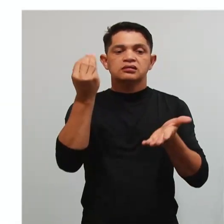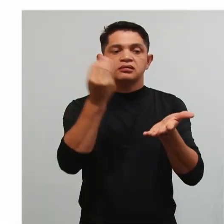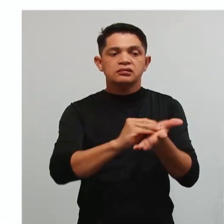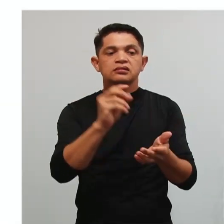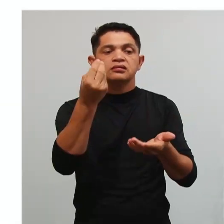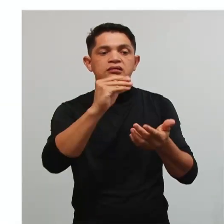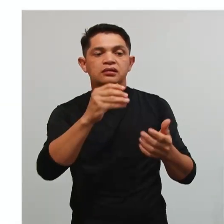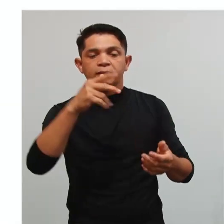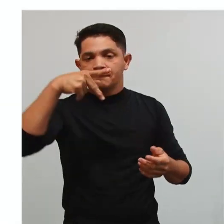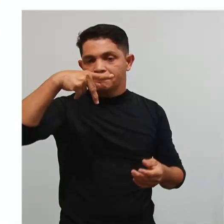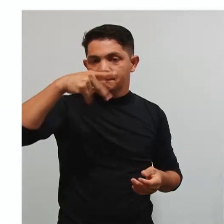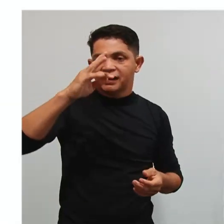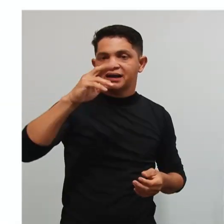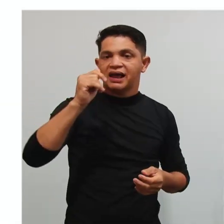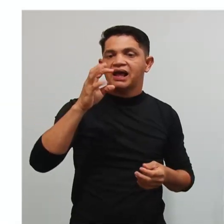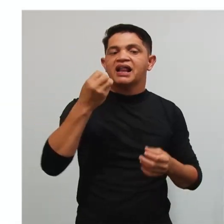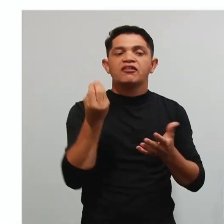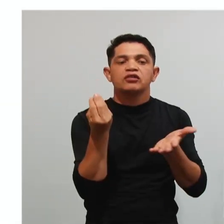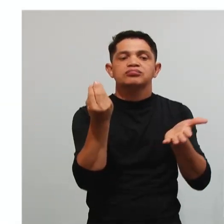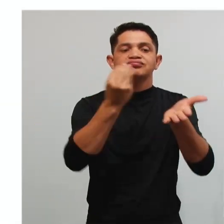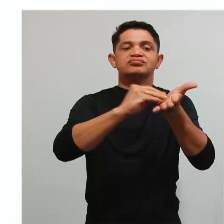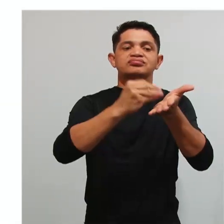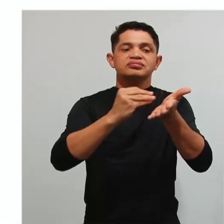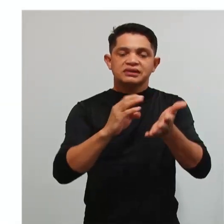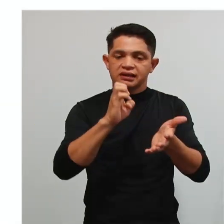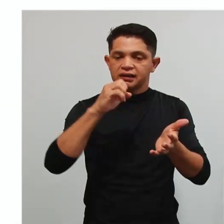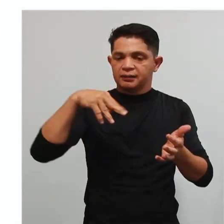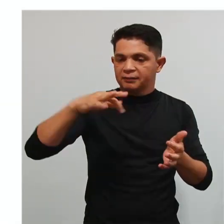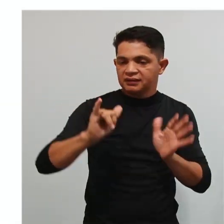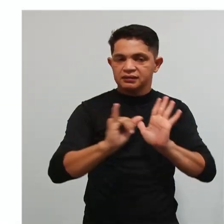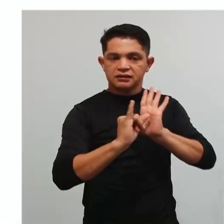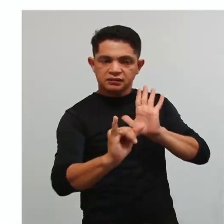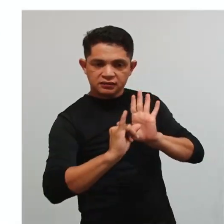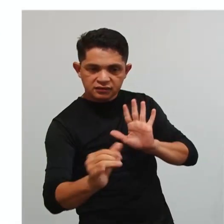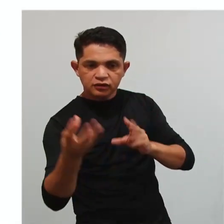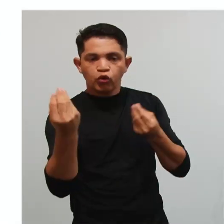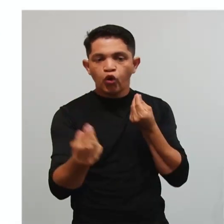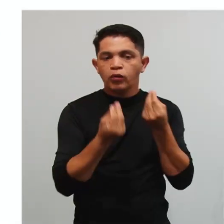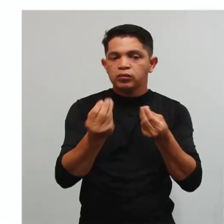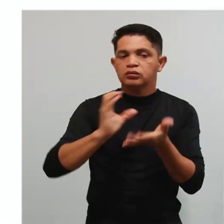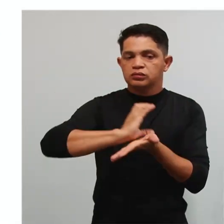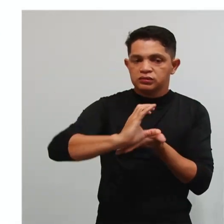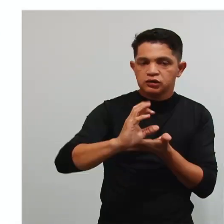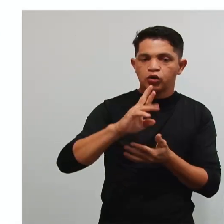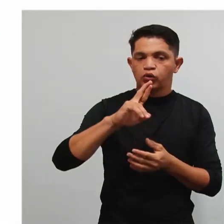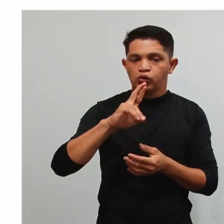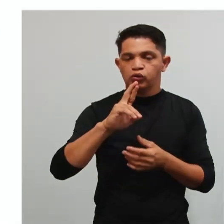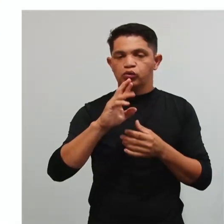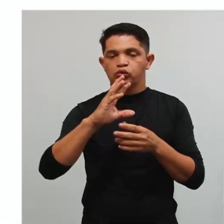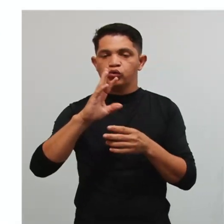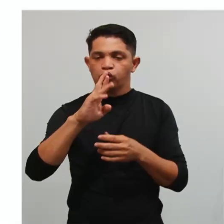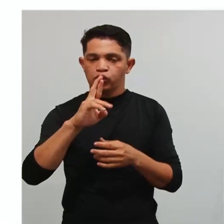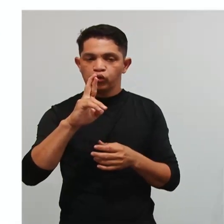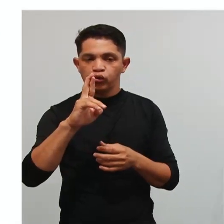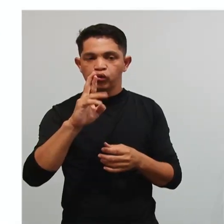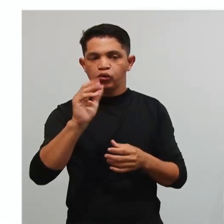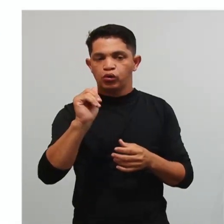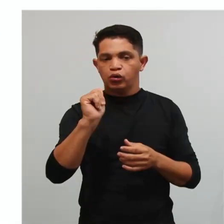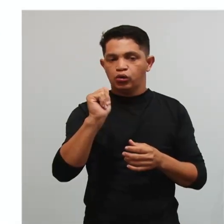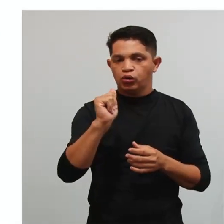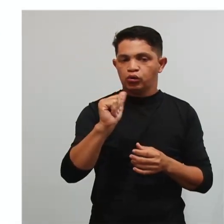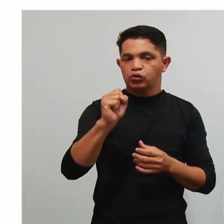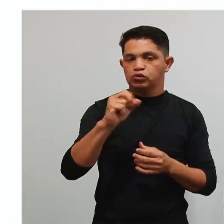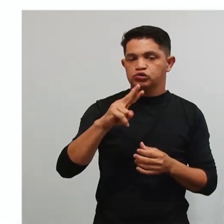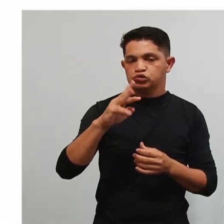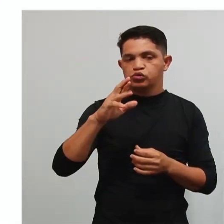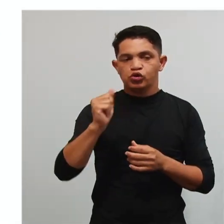o parágrafo justificado, né? Dá um espaçozinho da margem e começa a escrever. Na ata, não. Você começa na margem do direita e